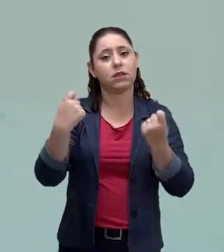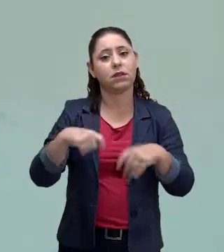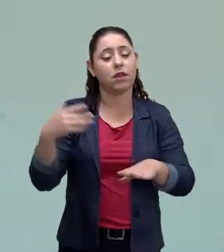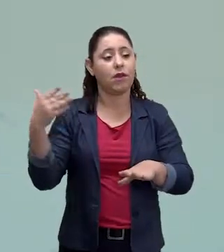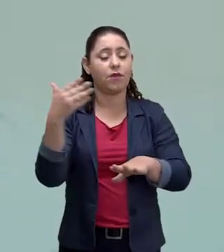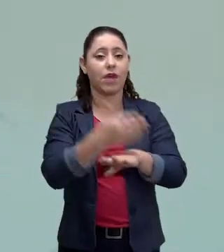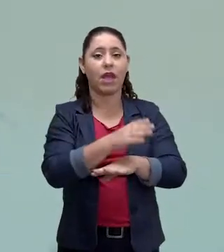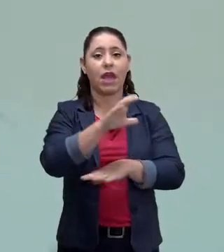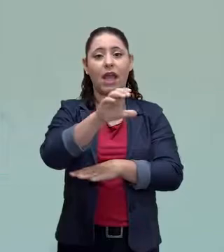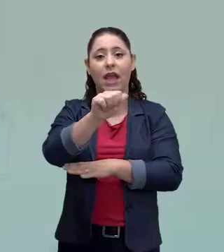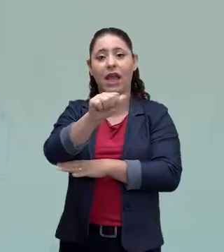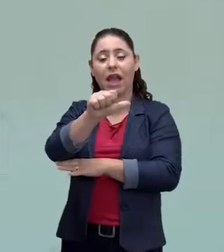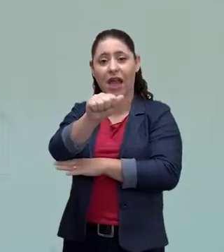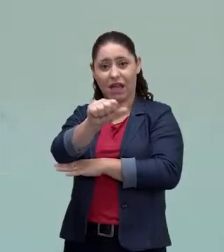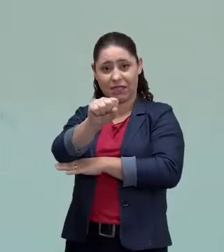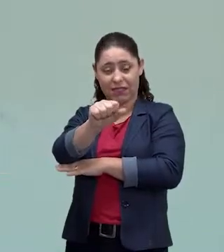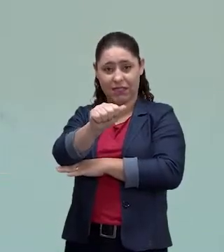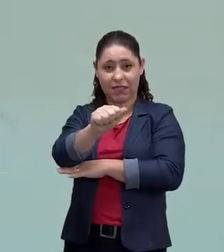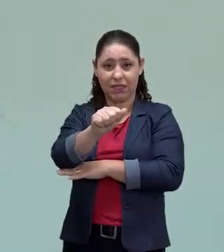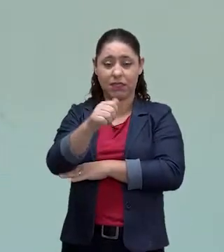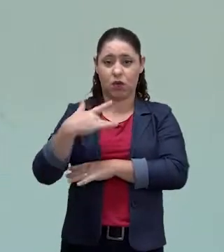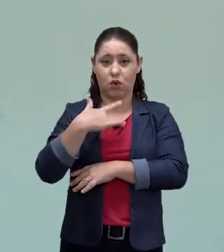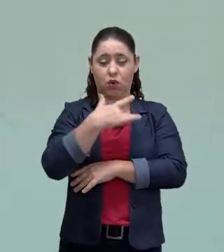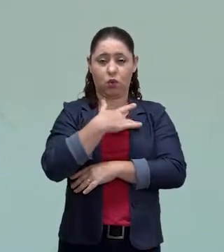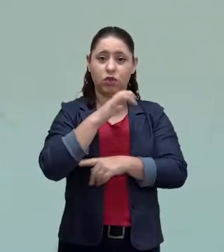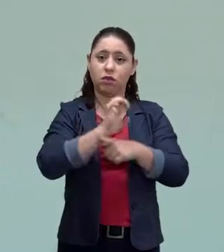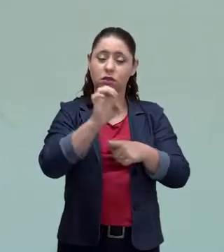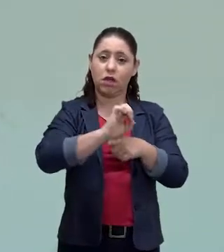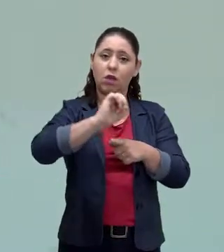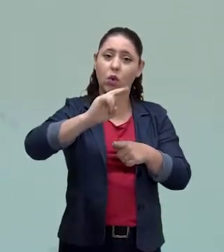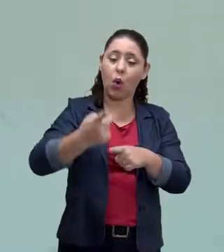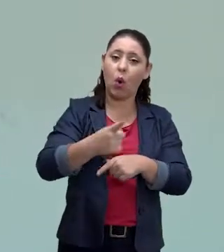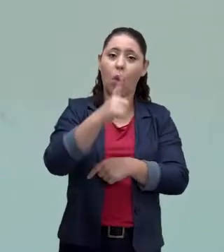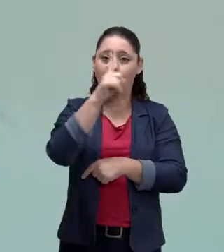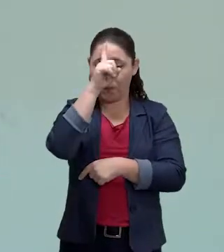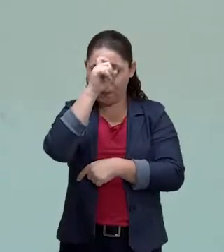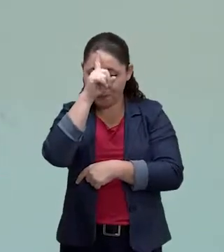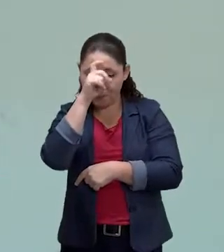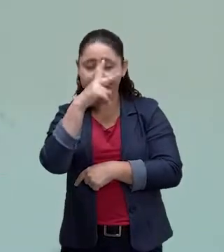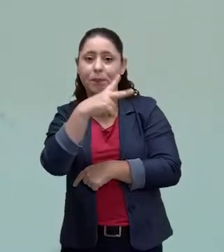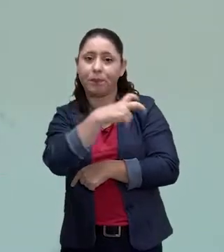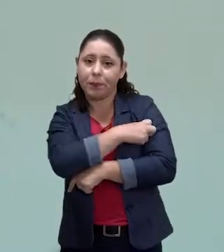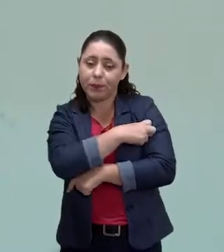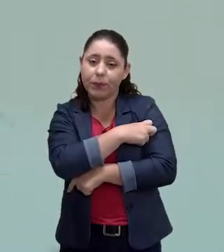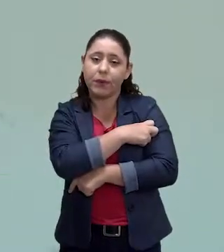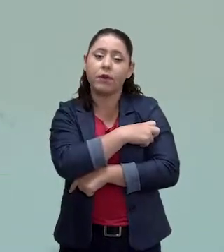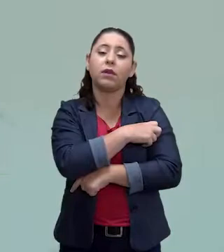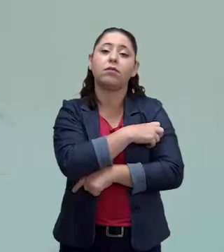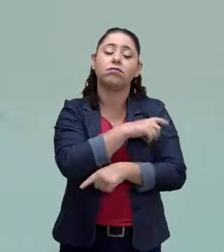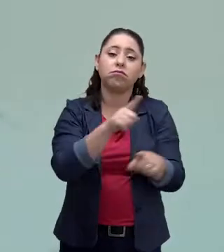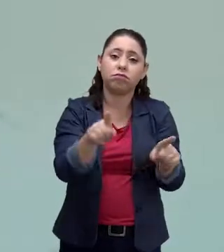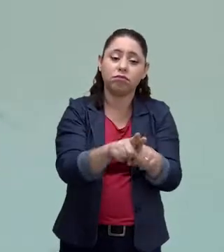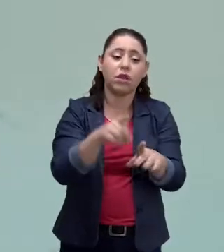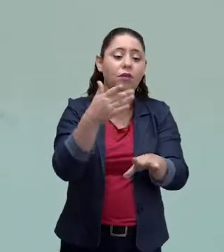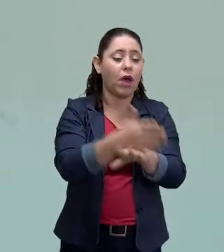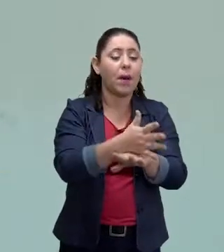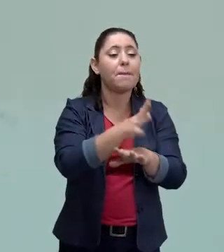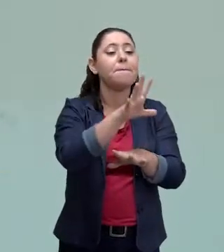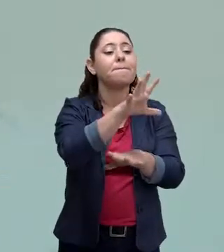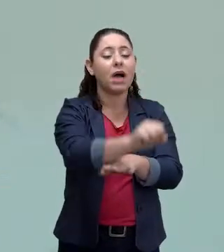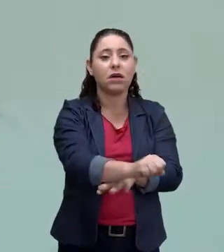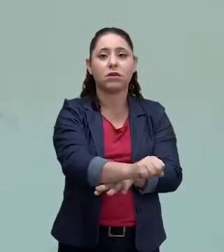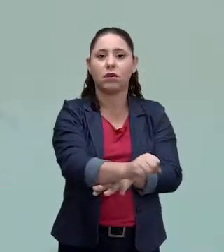ele vai até a Casa da Saúde, que é do Estado, ou vai a algum posto de saúde e busca aquela medicação. Se não houver